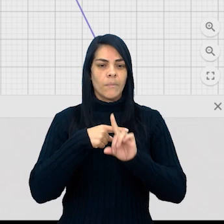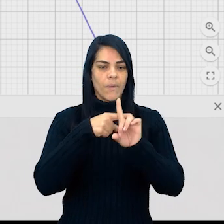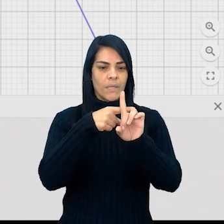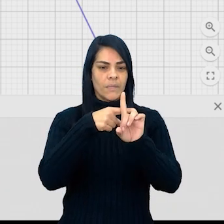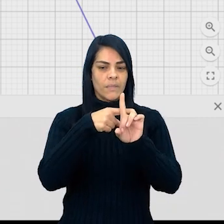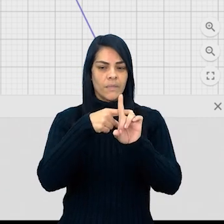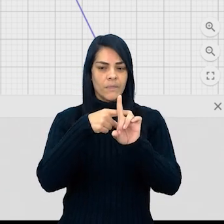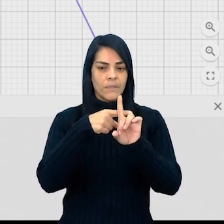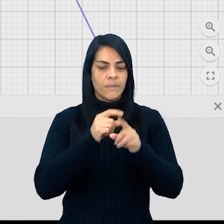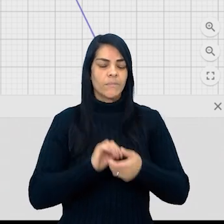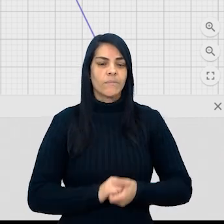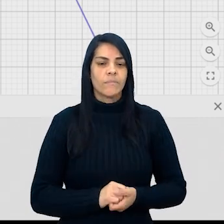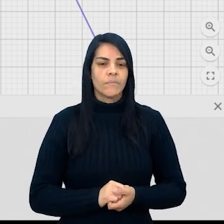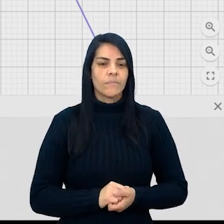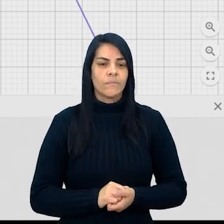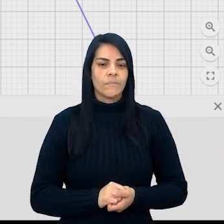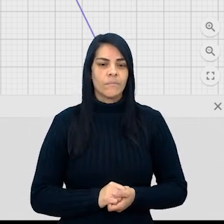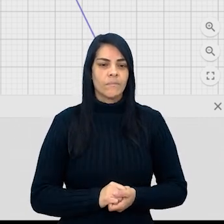mais